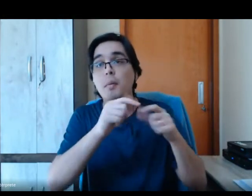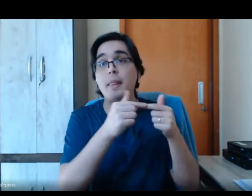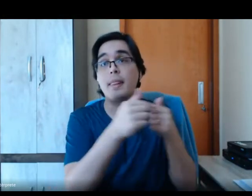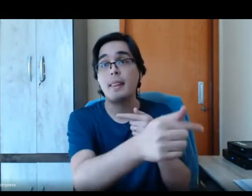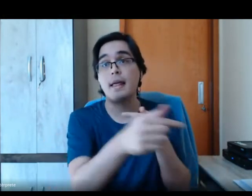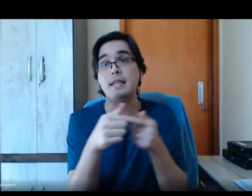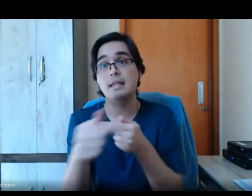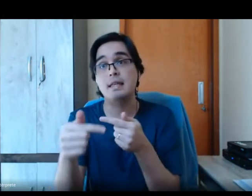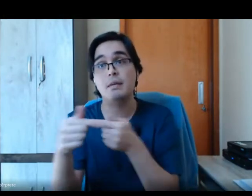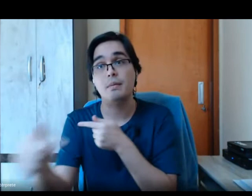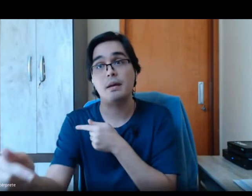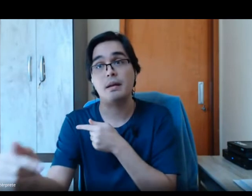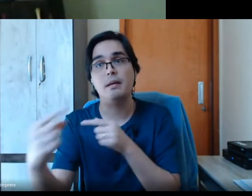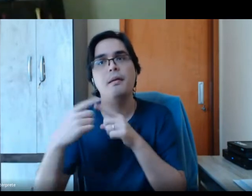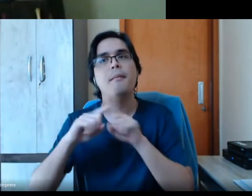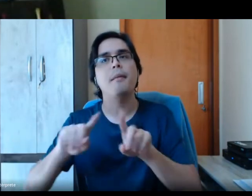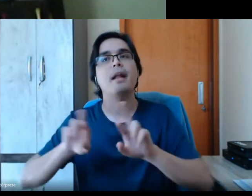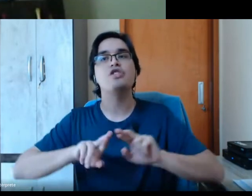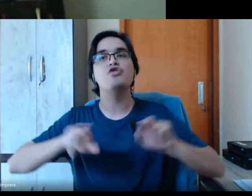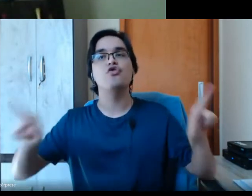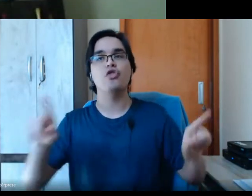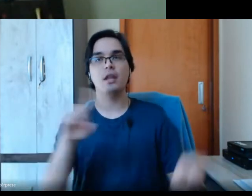Agora é o Reinaldo.